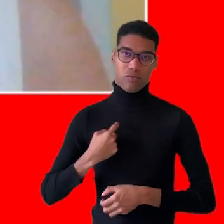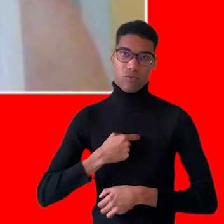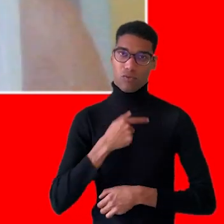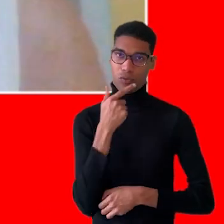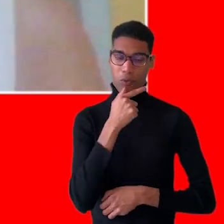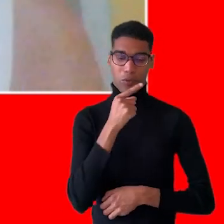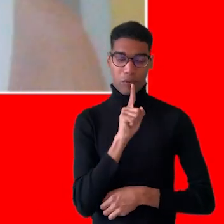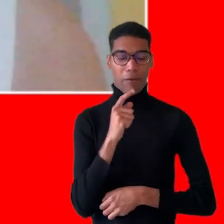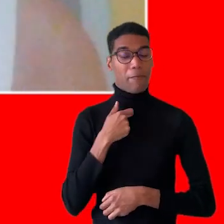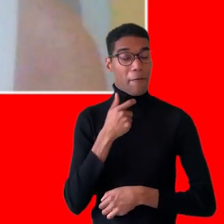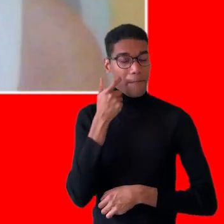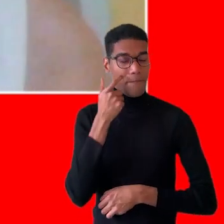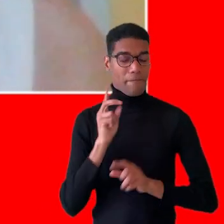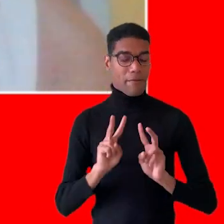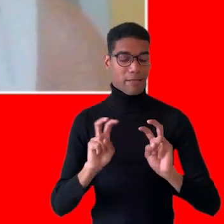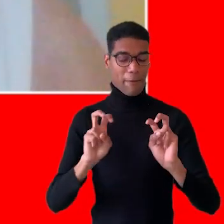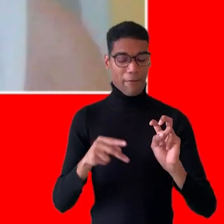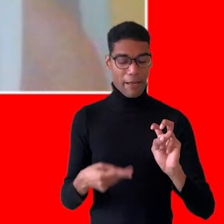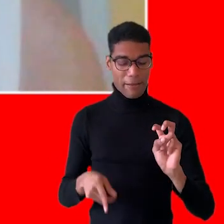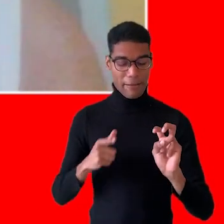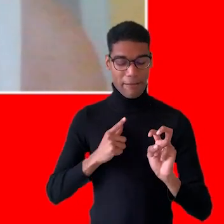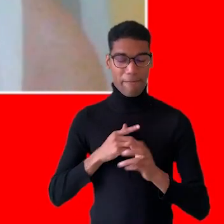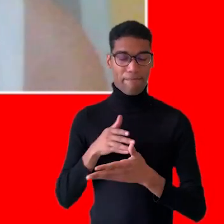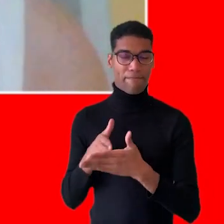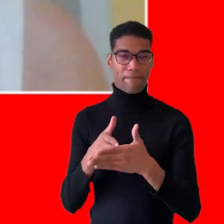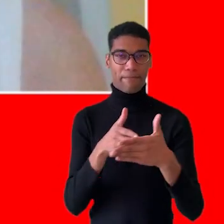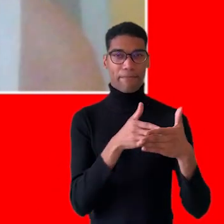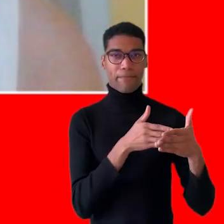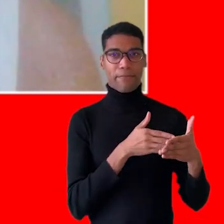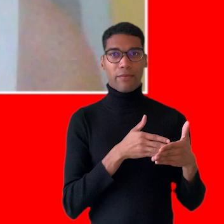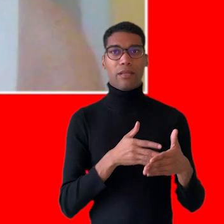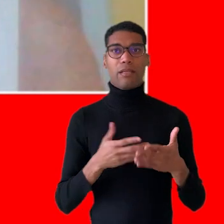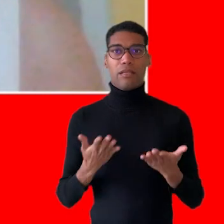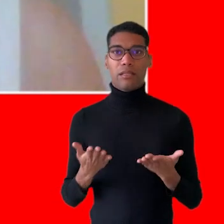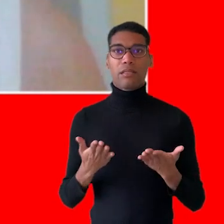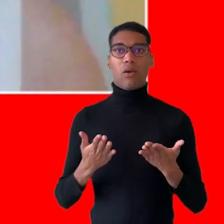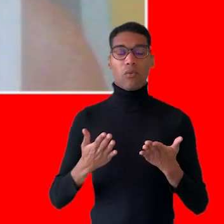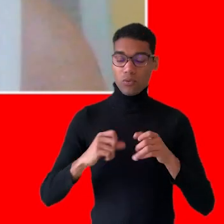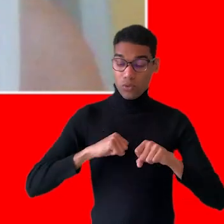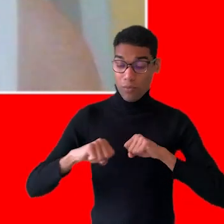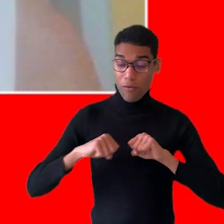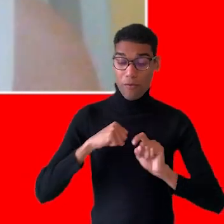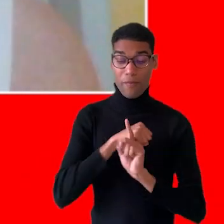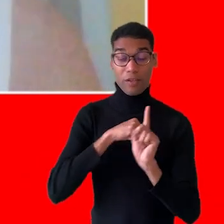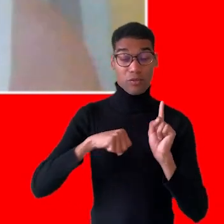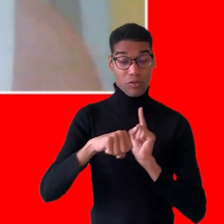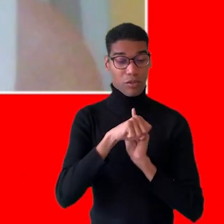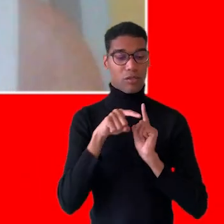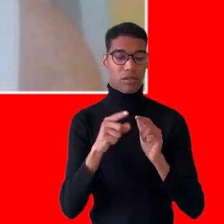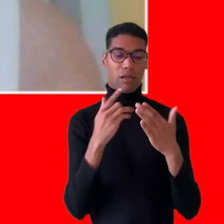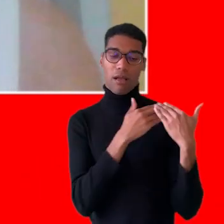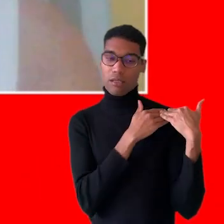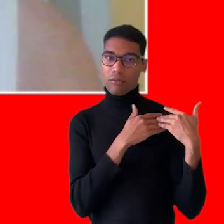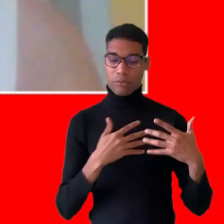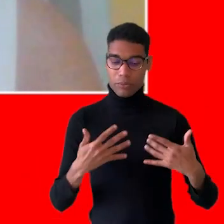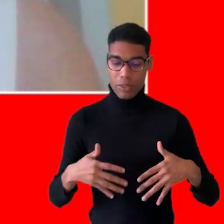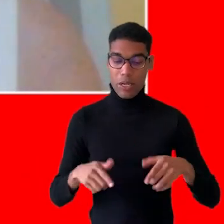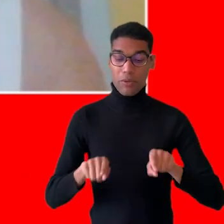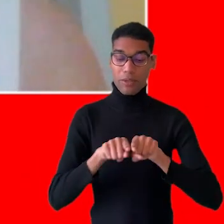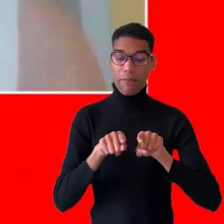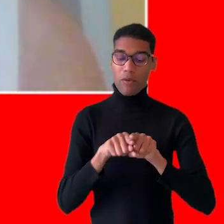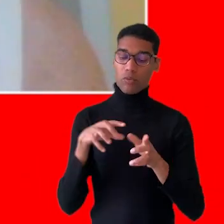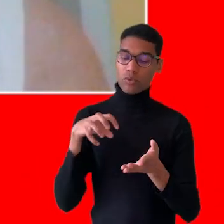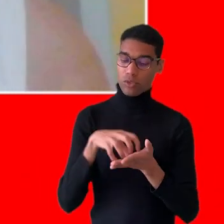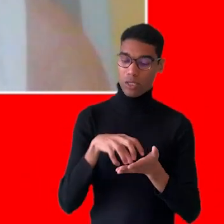Então, veja as nossas dificuldades aqui. Quem faz esse papel muito aqui são os movimentos sociais, são os centros